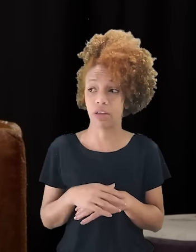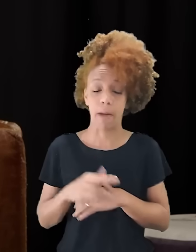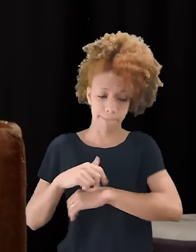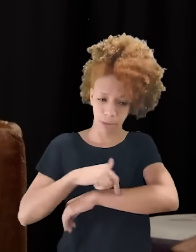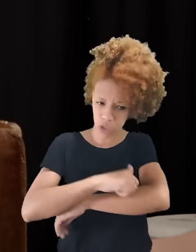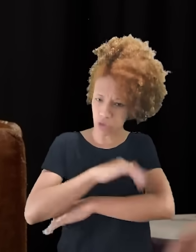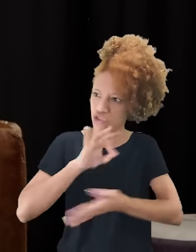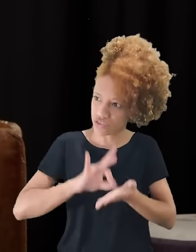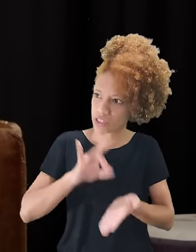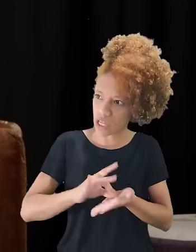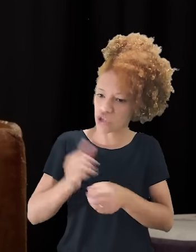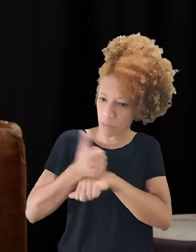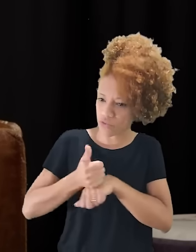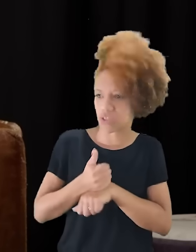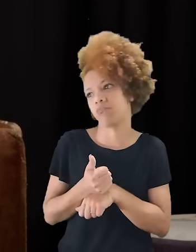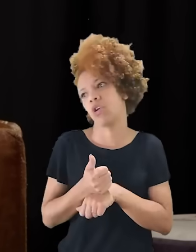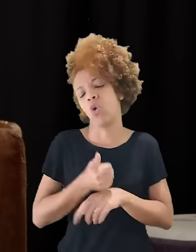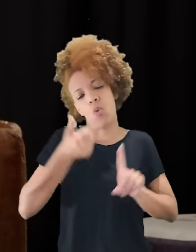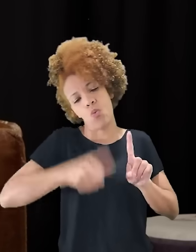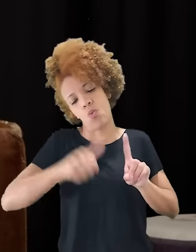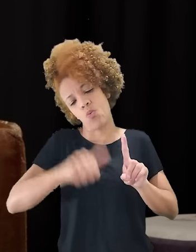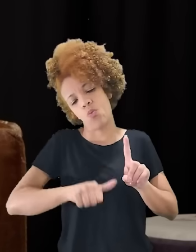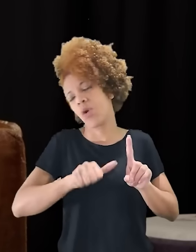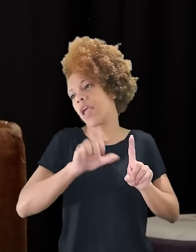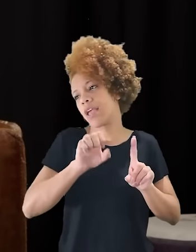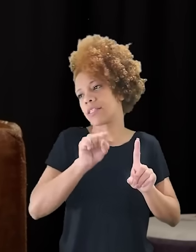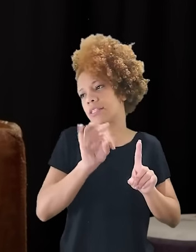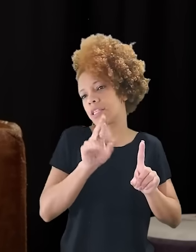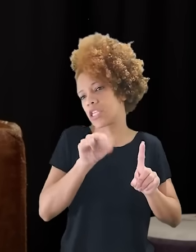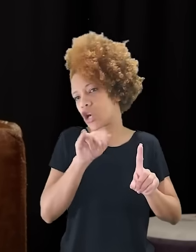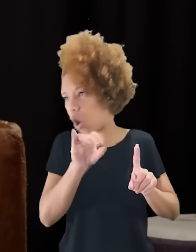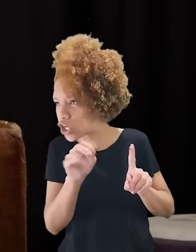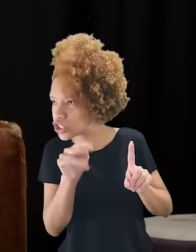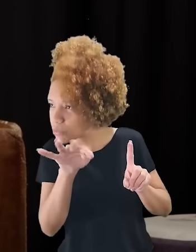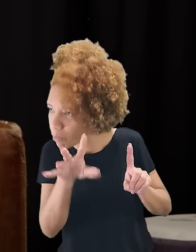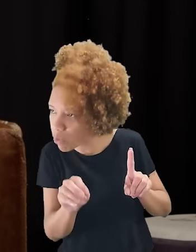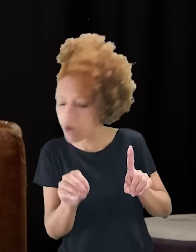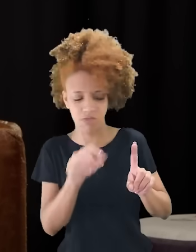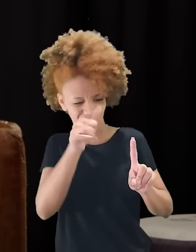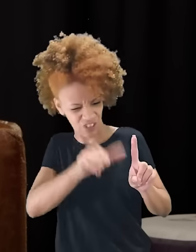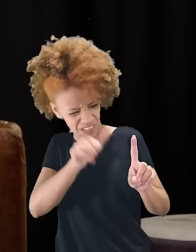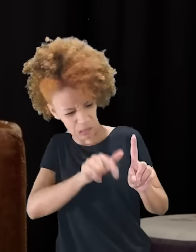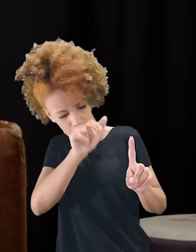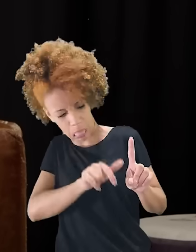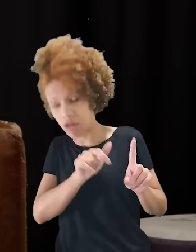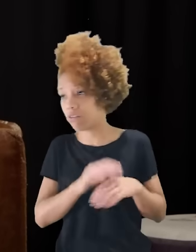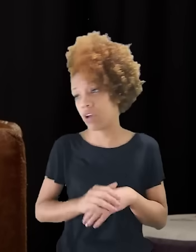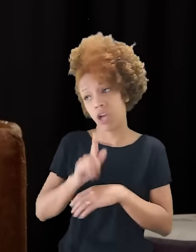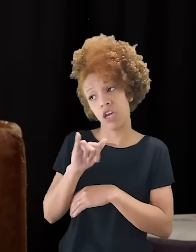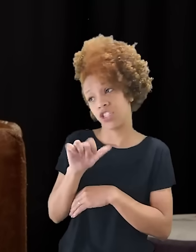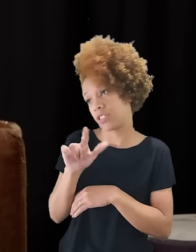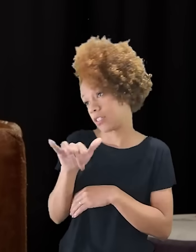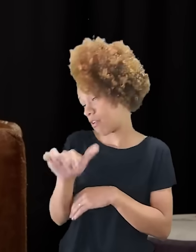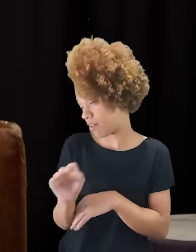modelo que quer ser modelo profissional um estereótipo só que esse estereótipo nunca vai chegar num nível que vai falar você é perfeita a Gisele mesmo